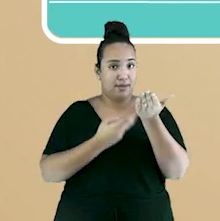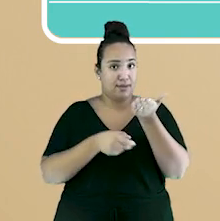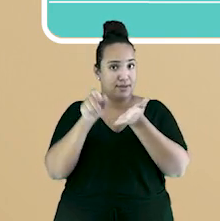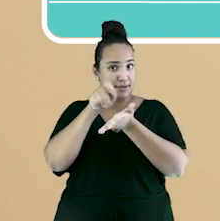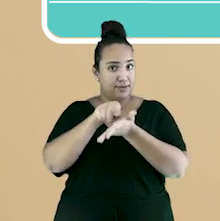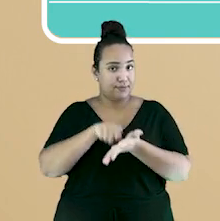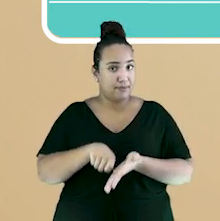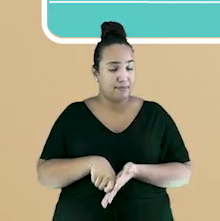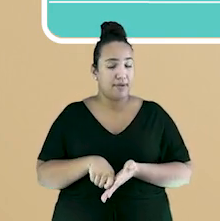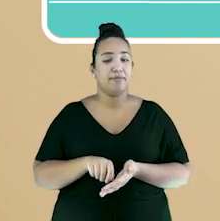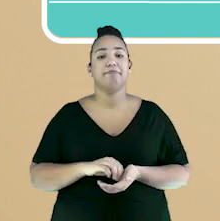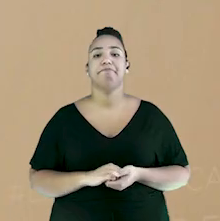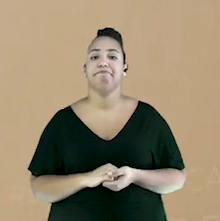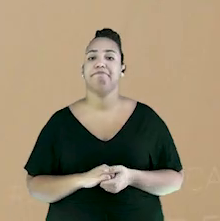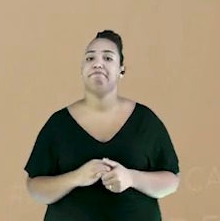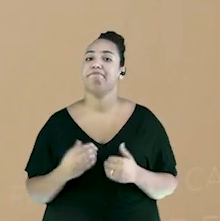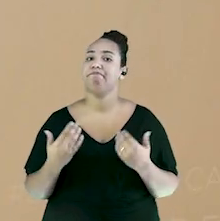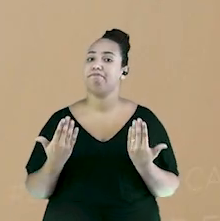da sua redação.